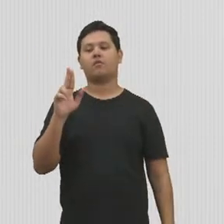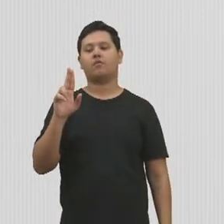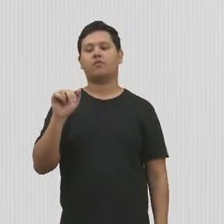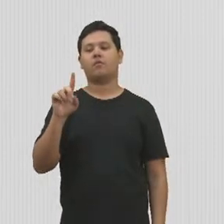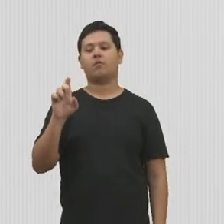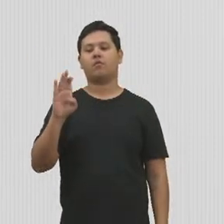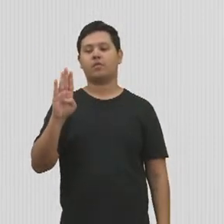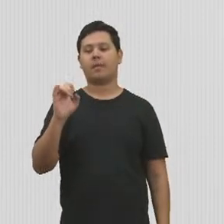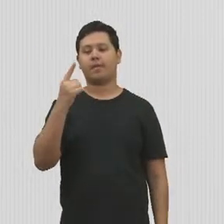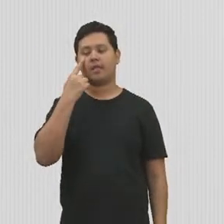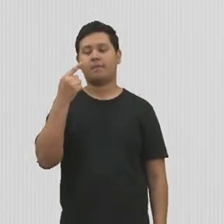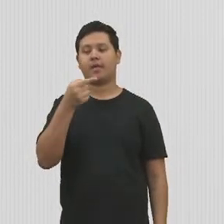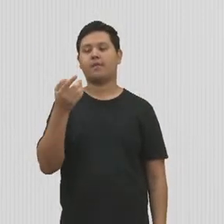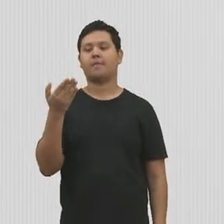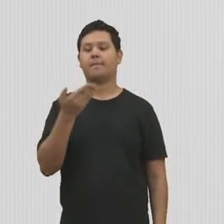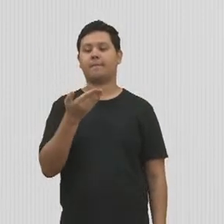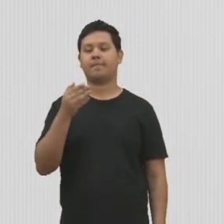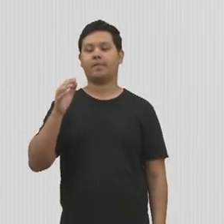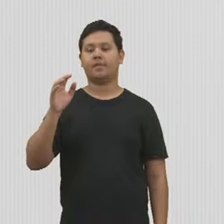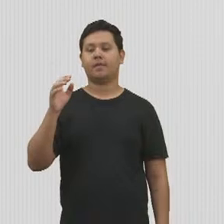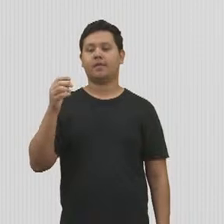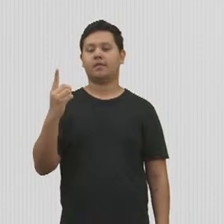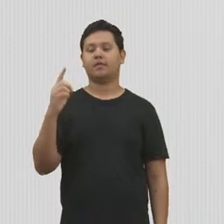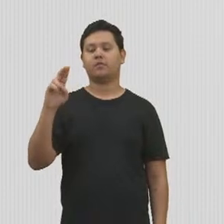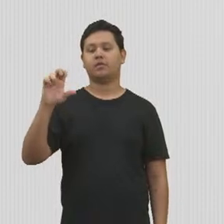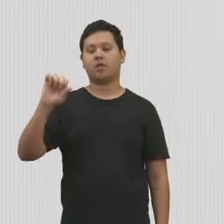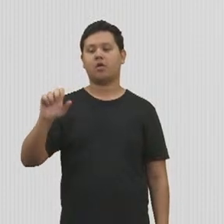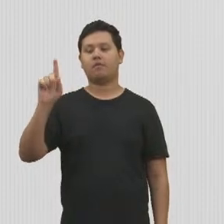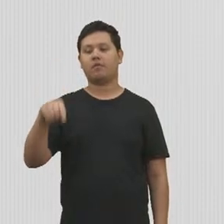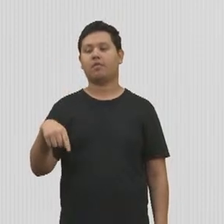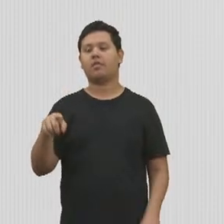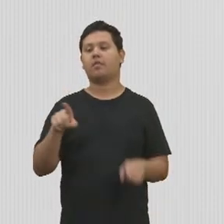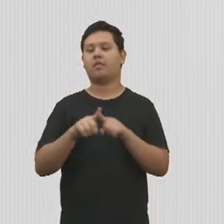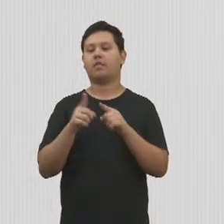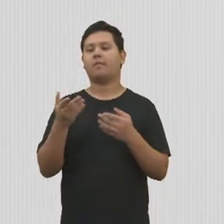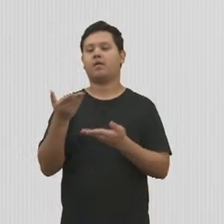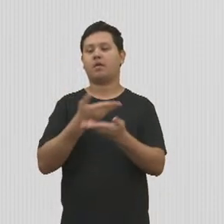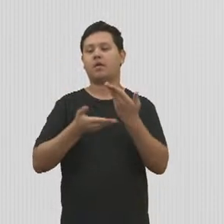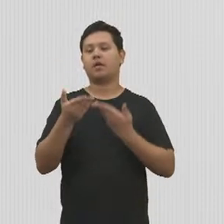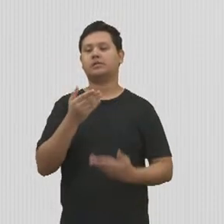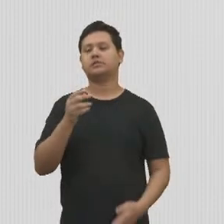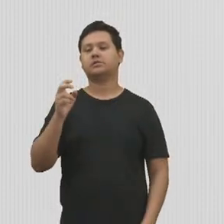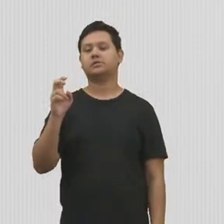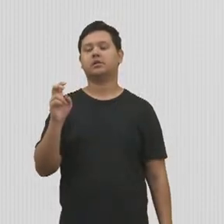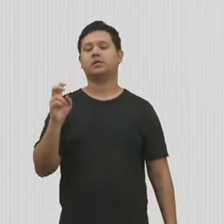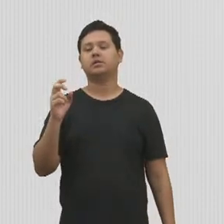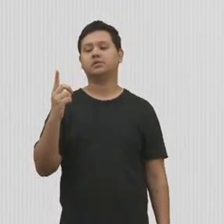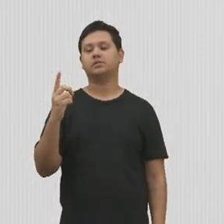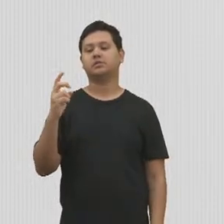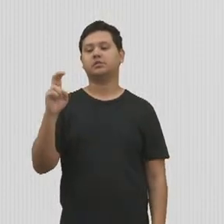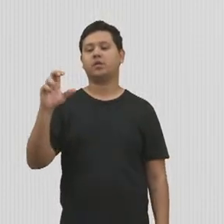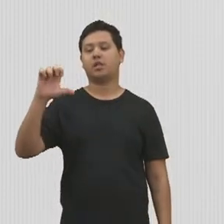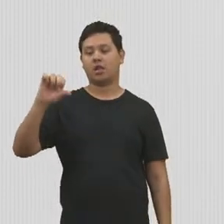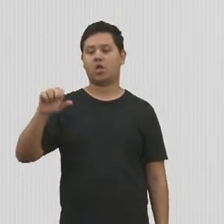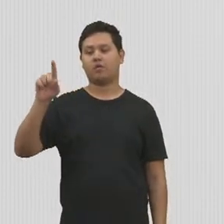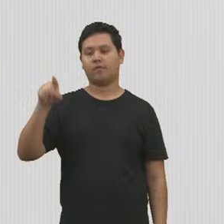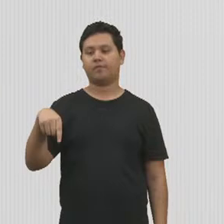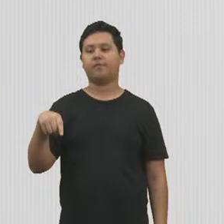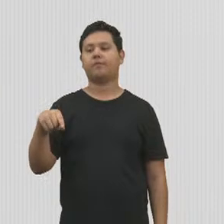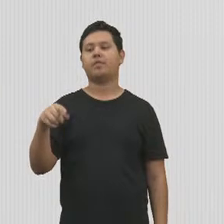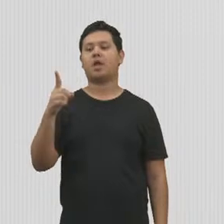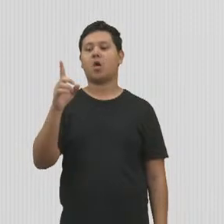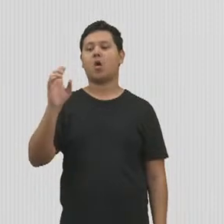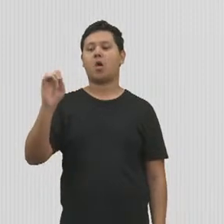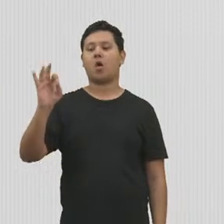previmos 159, 399 e arrecadamos 159, 788,